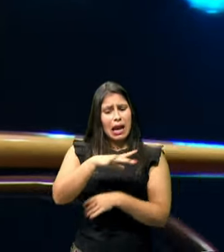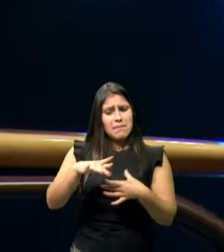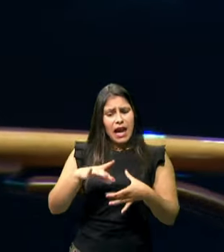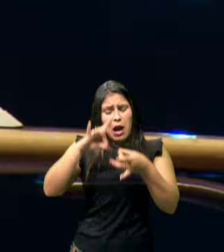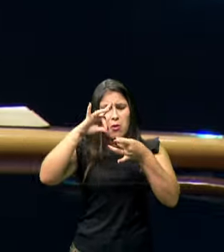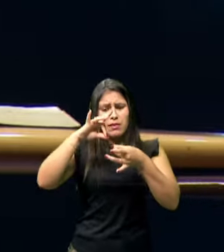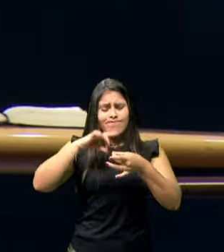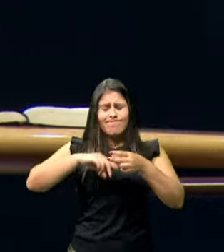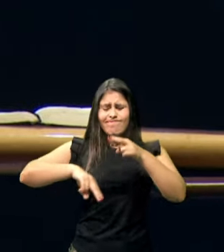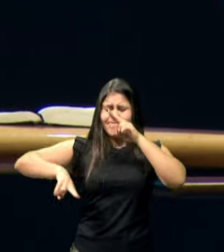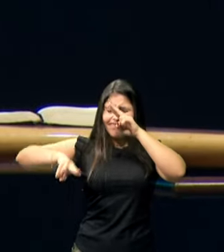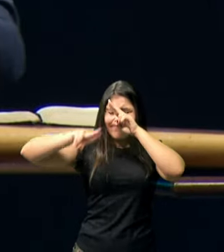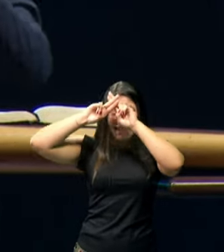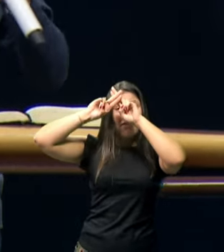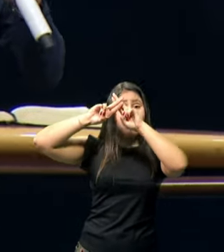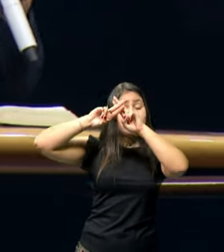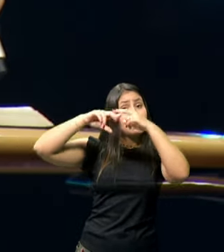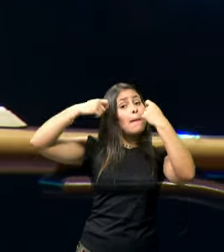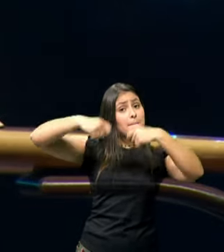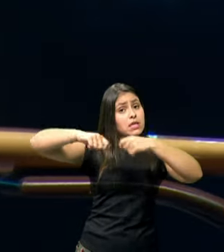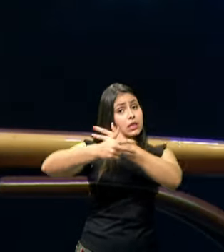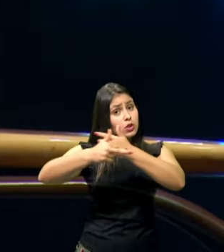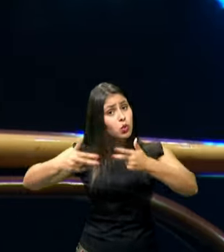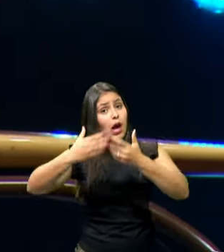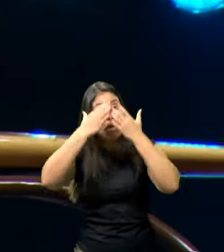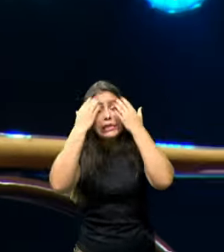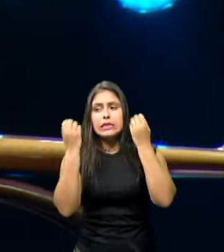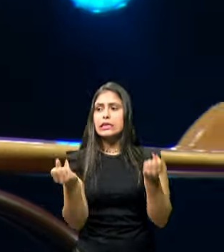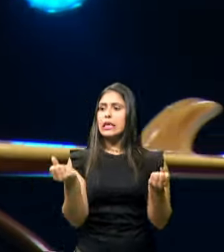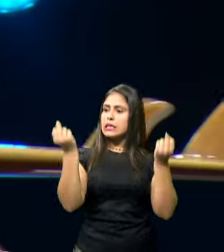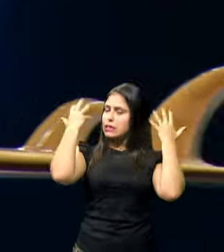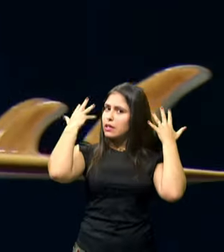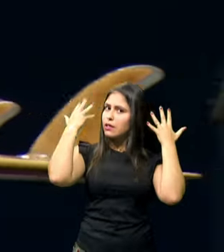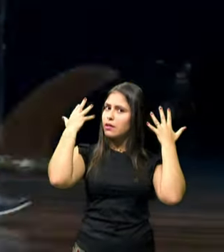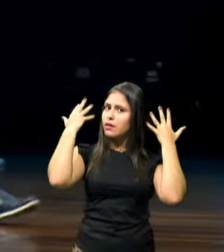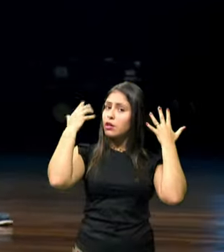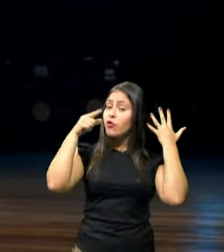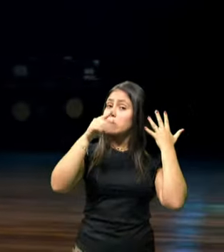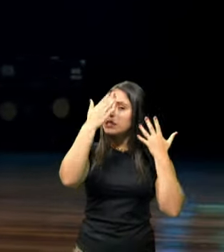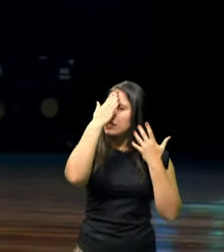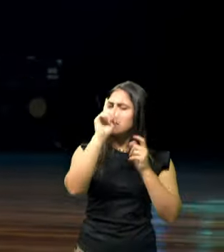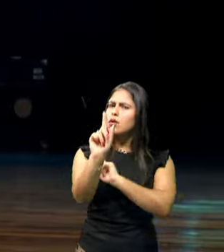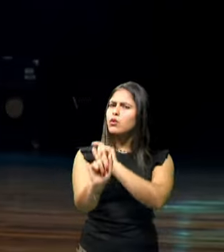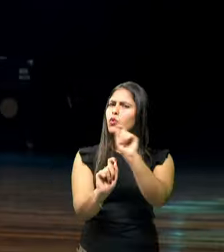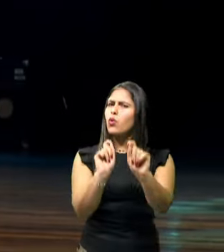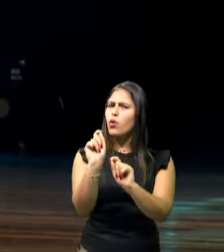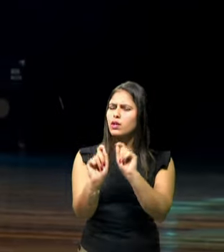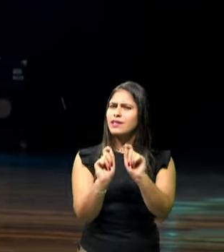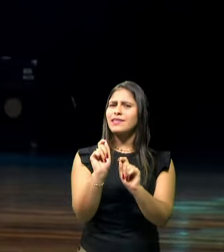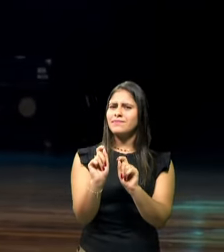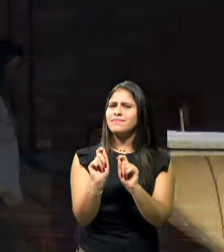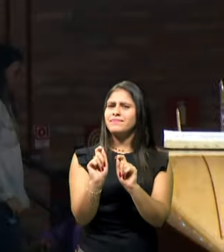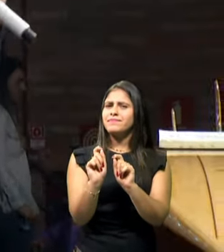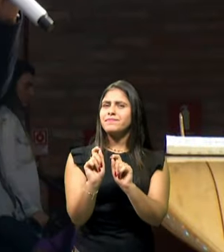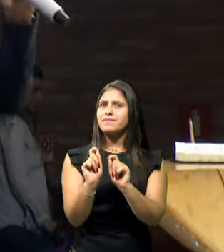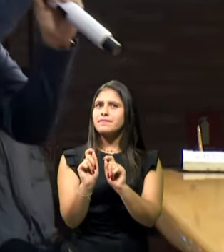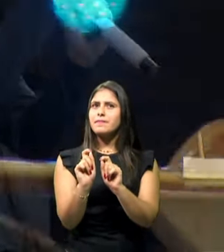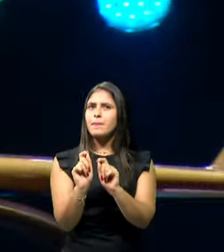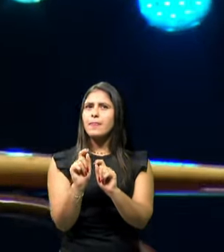alma. Isso aí eu tenho que esquecer. E o esquecer aí, você tem que entender uma coisa: você